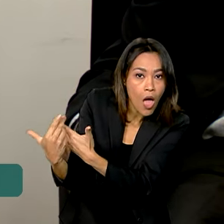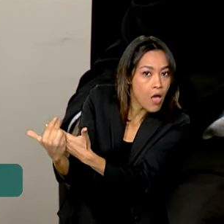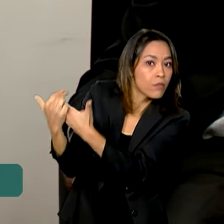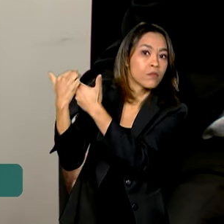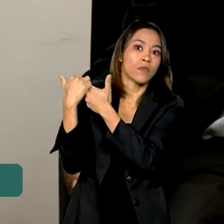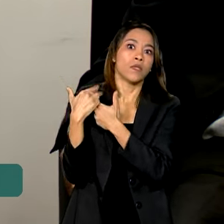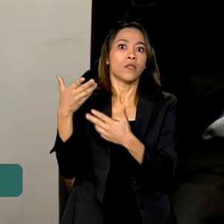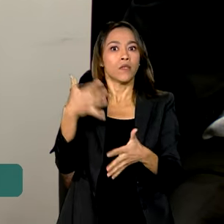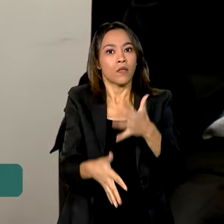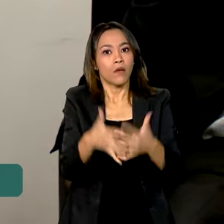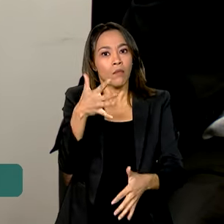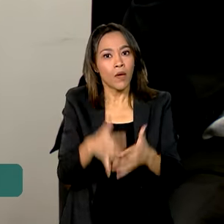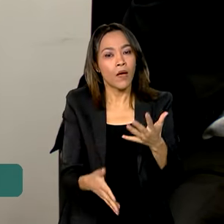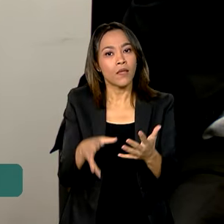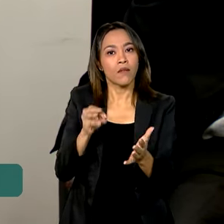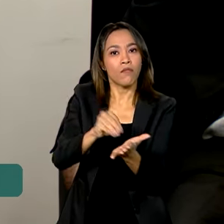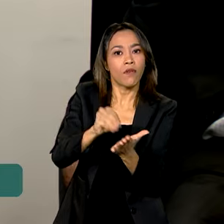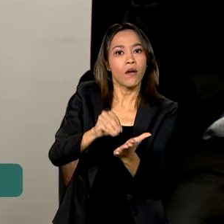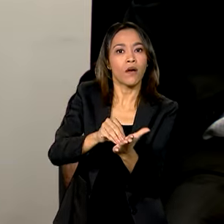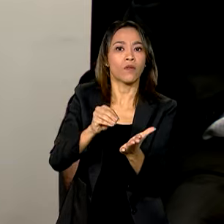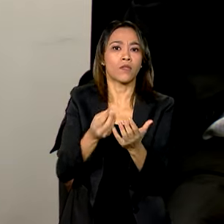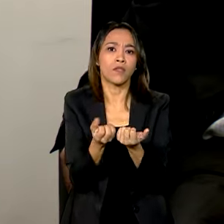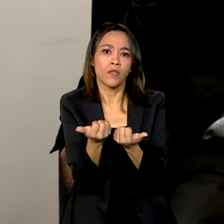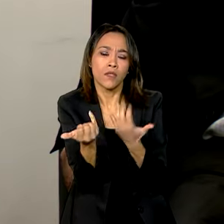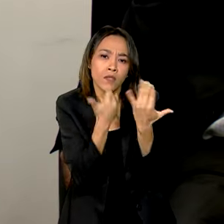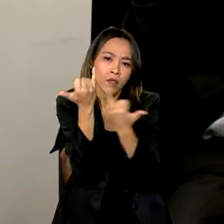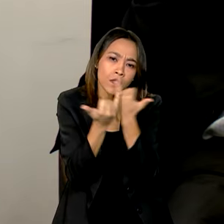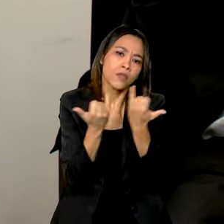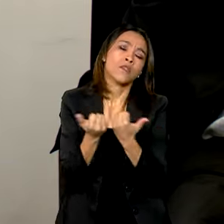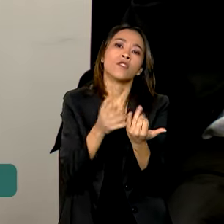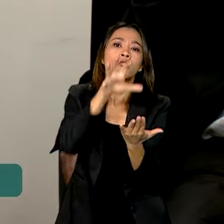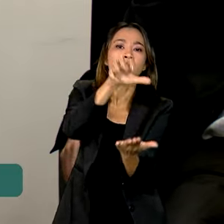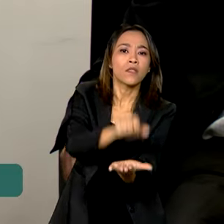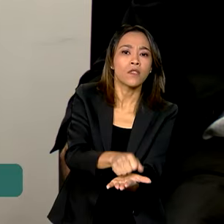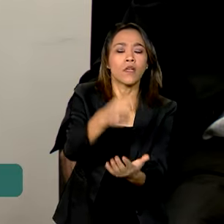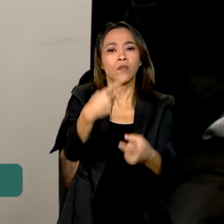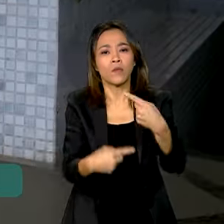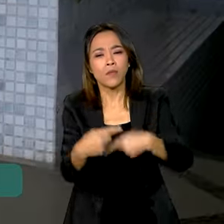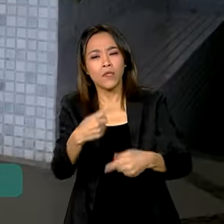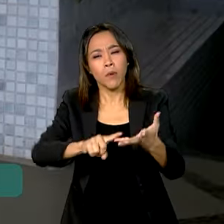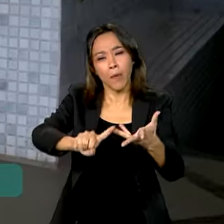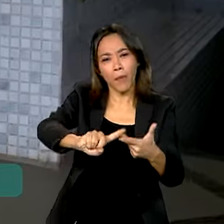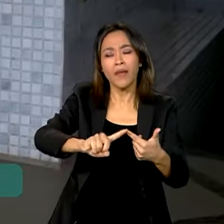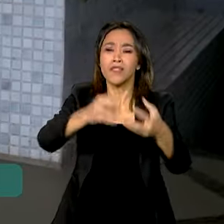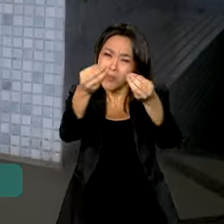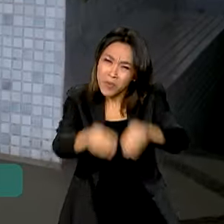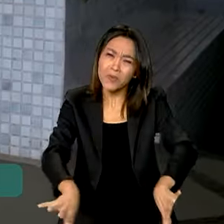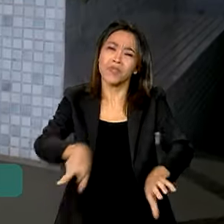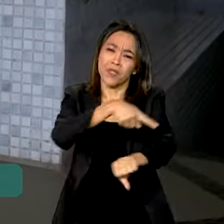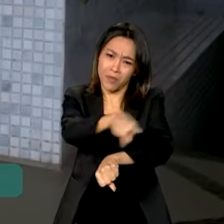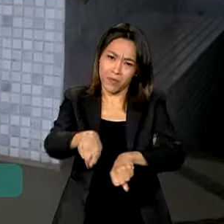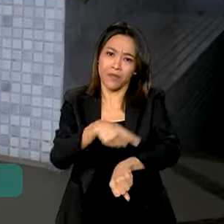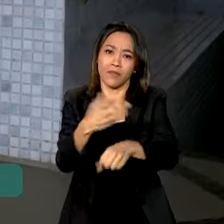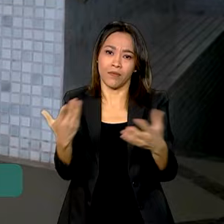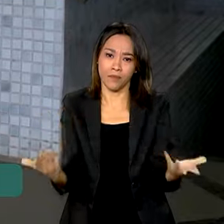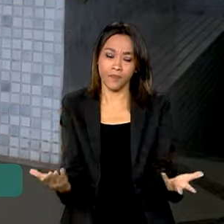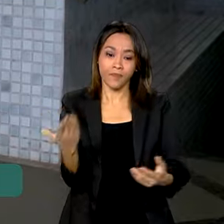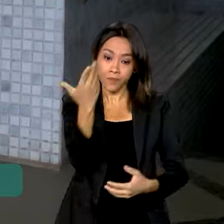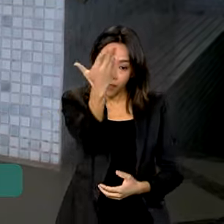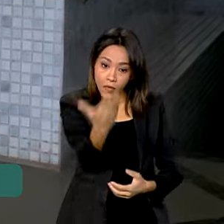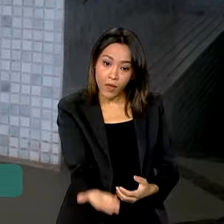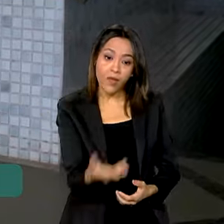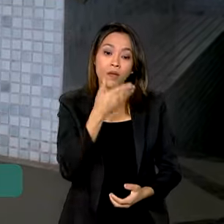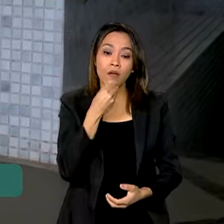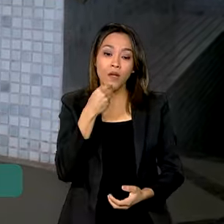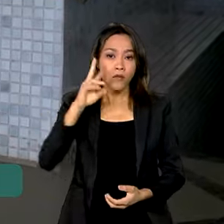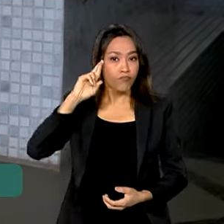de políticas públicas, enfim, afeta a economia do país como um todo. Este empresário da construção civil